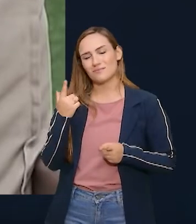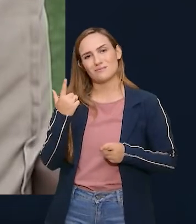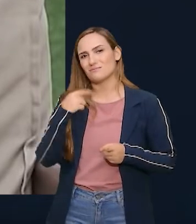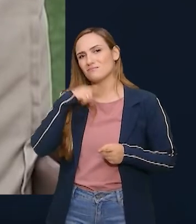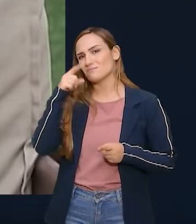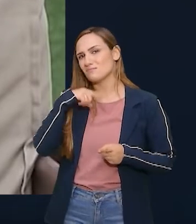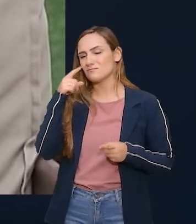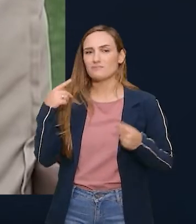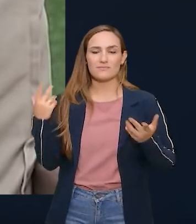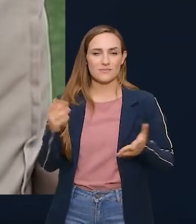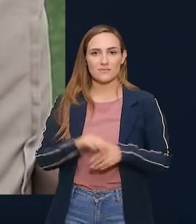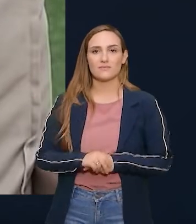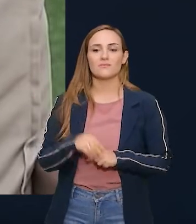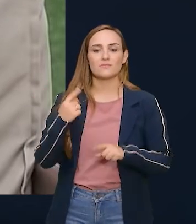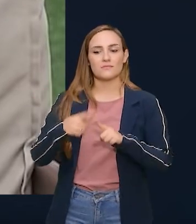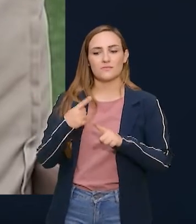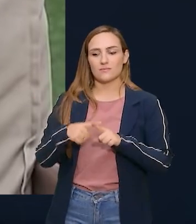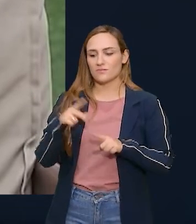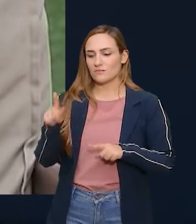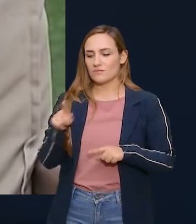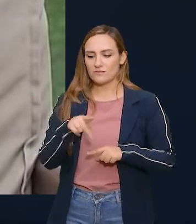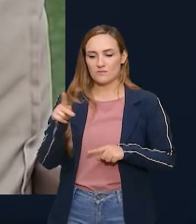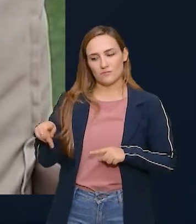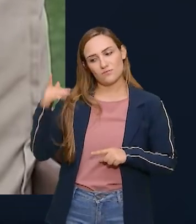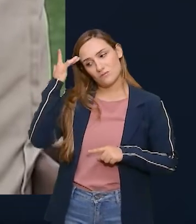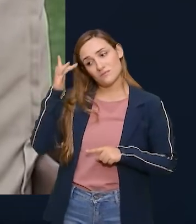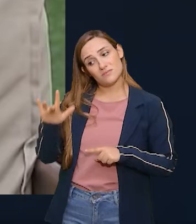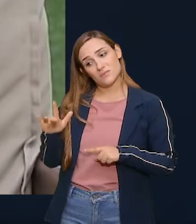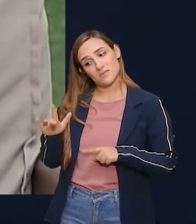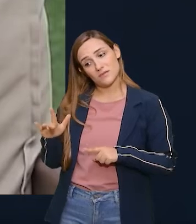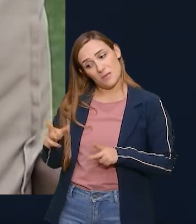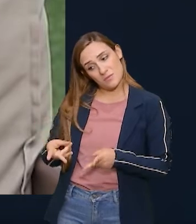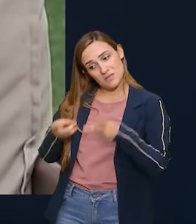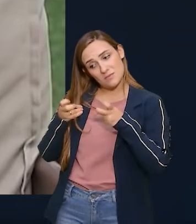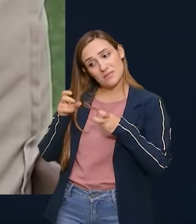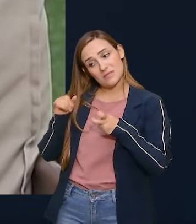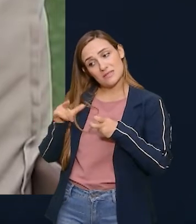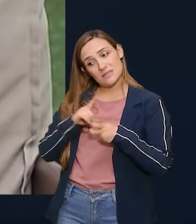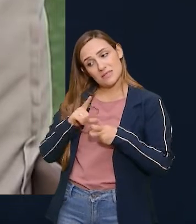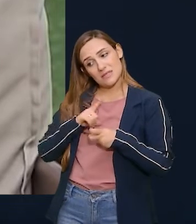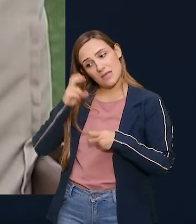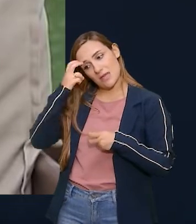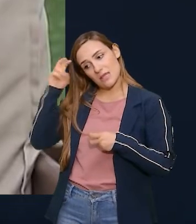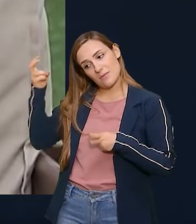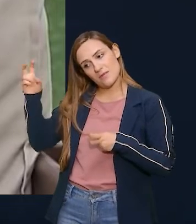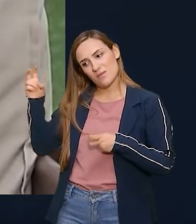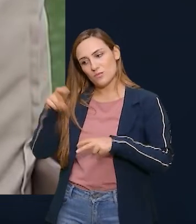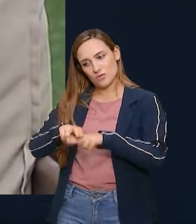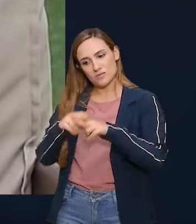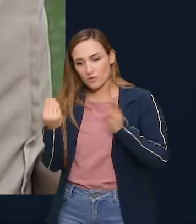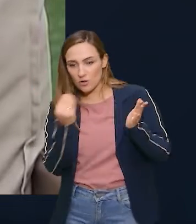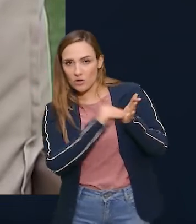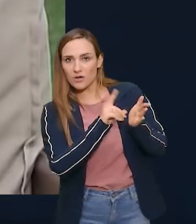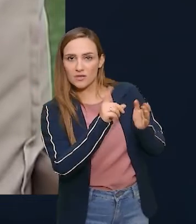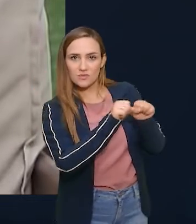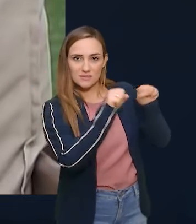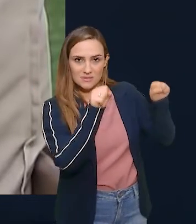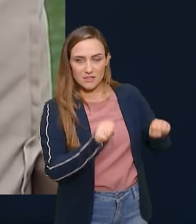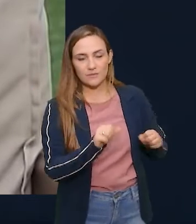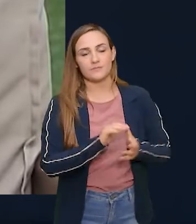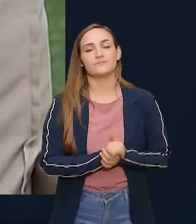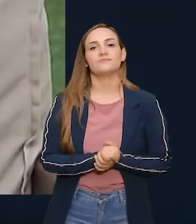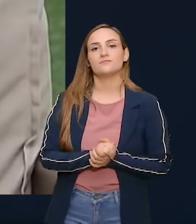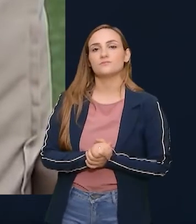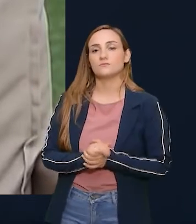tipo no governo, ele não funciona muito bem, porque o professor não sabe indicar que ele tem um aluno superdotado, então ele não entra